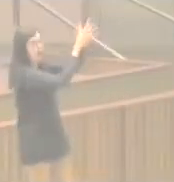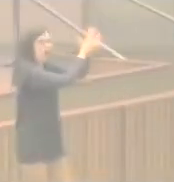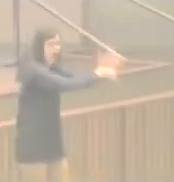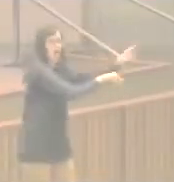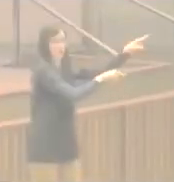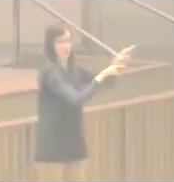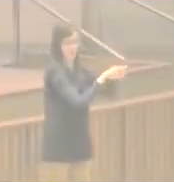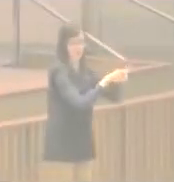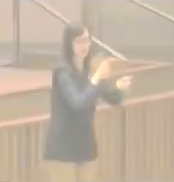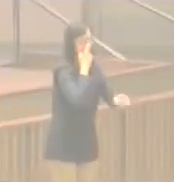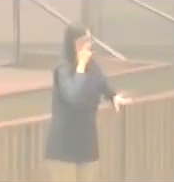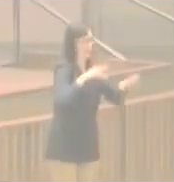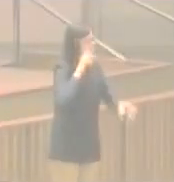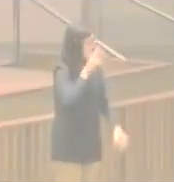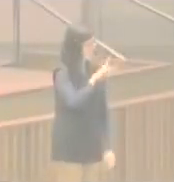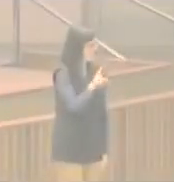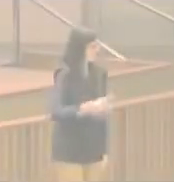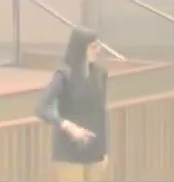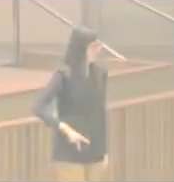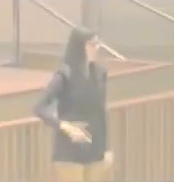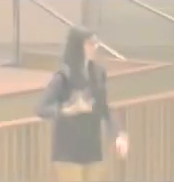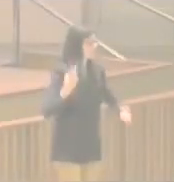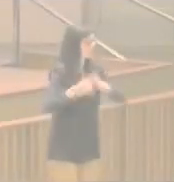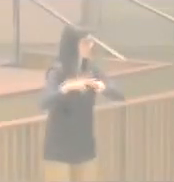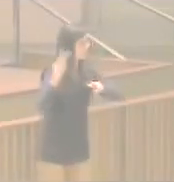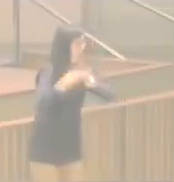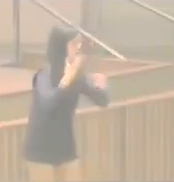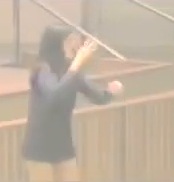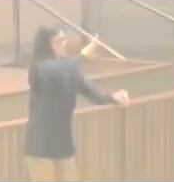que podiam ir para a cadeia estão ficando na cadeia.